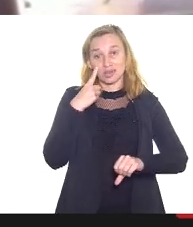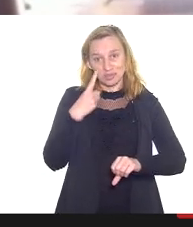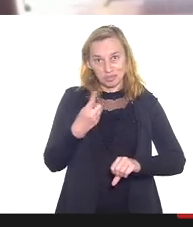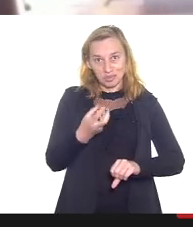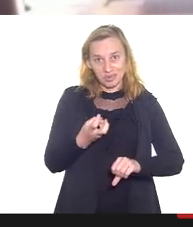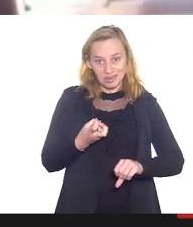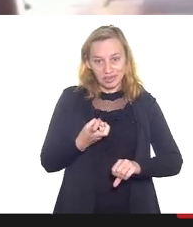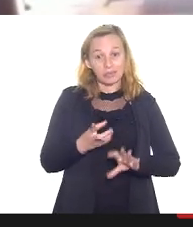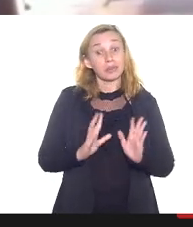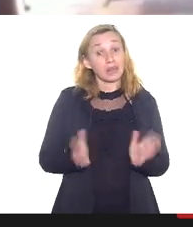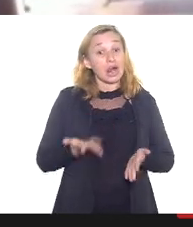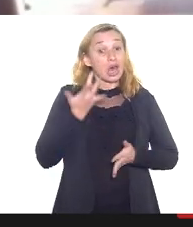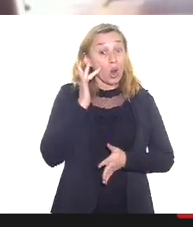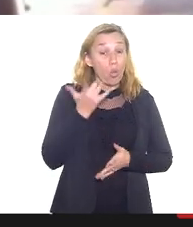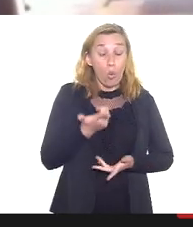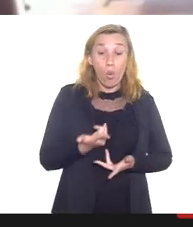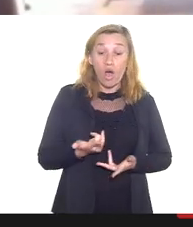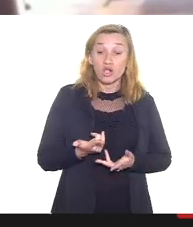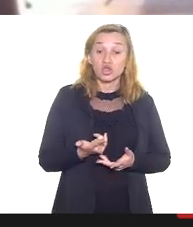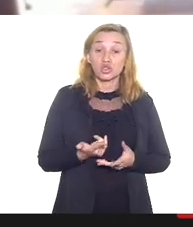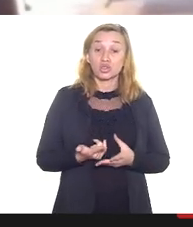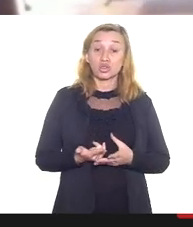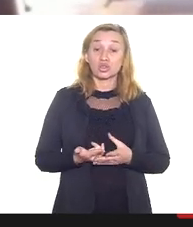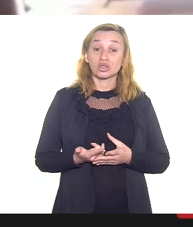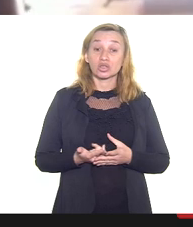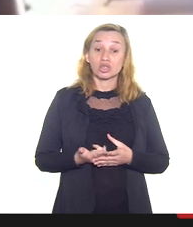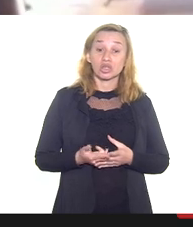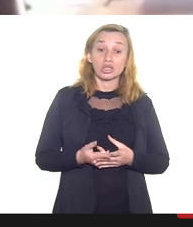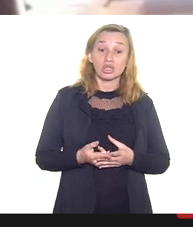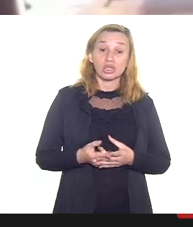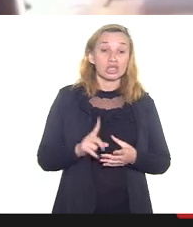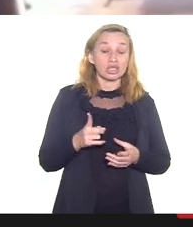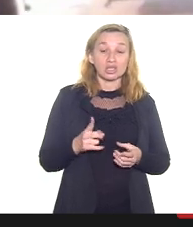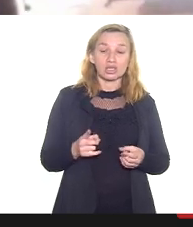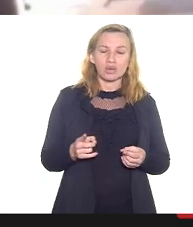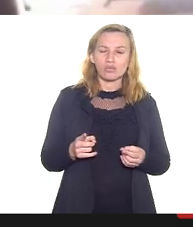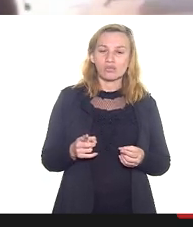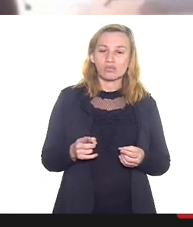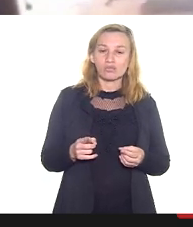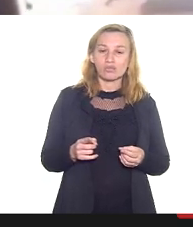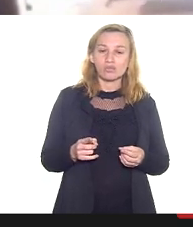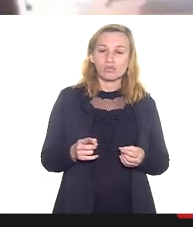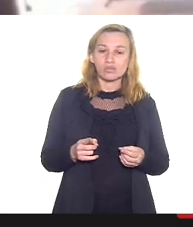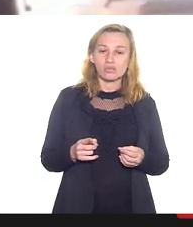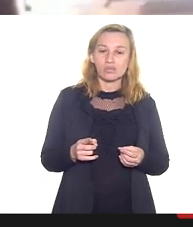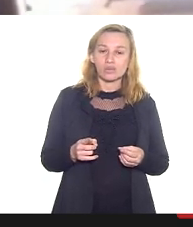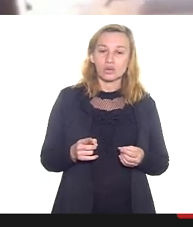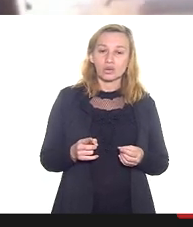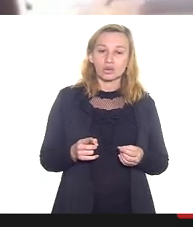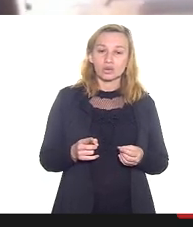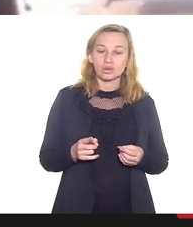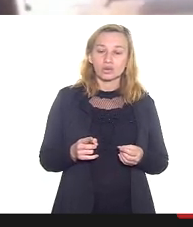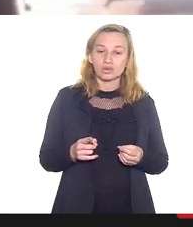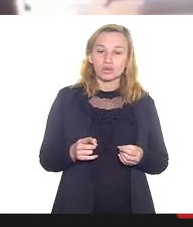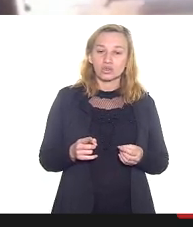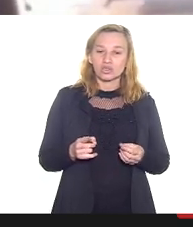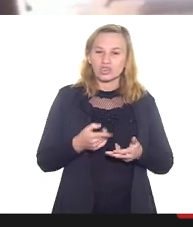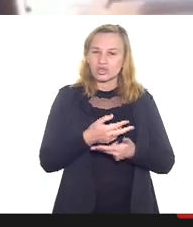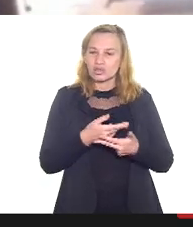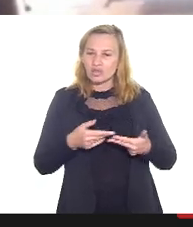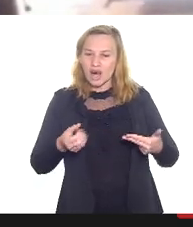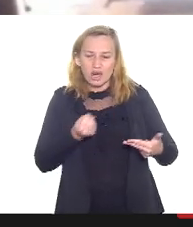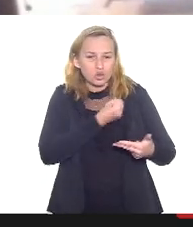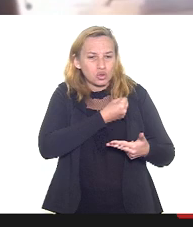Né? Acho que um assodamento que desconsidera, muitas vezes, o acúmulo que